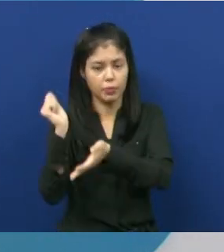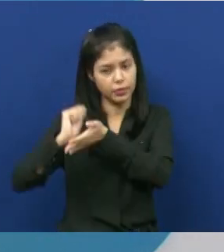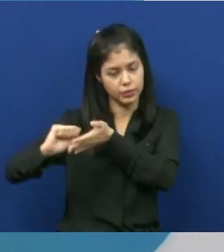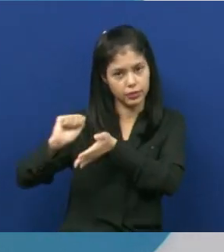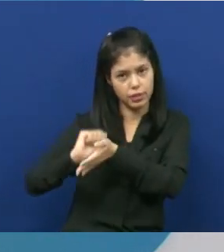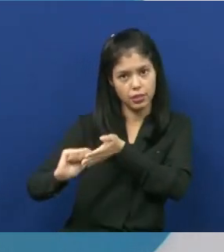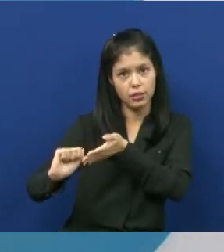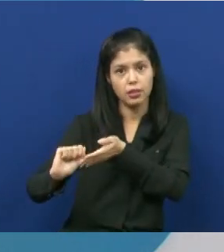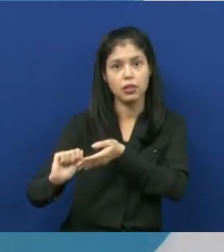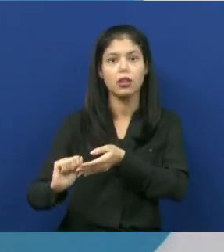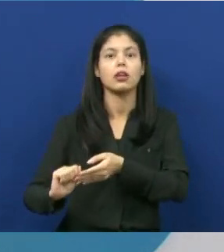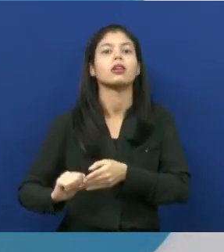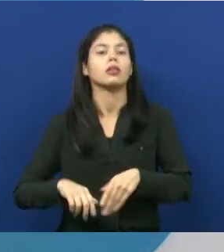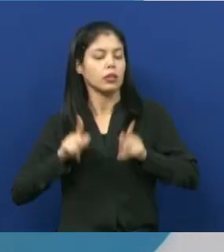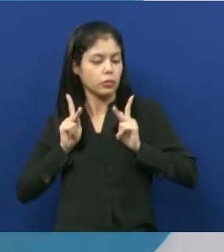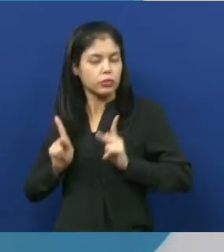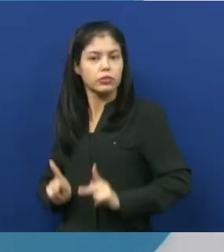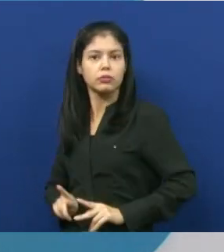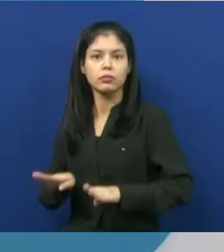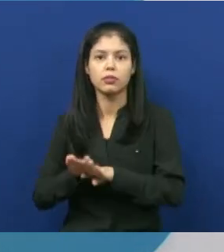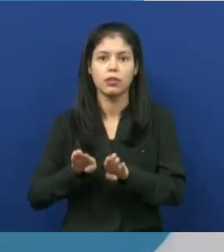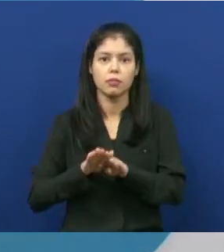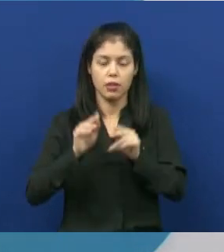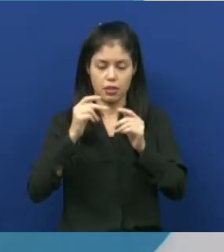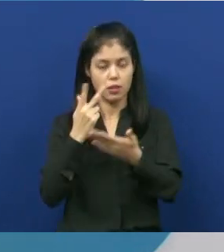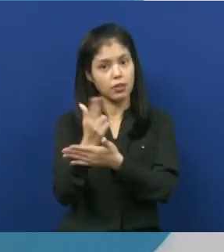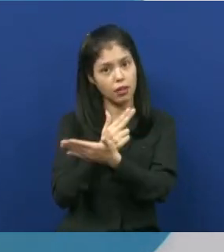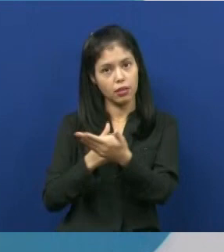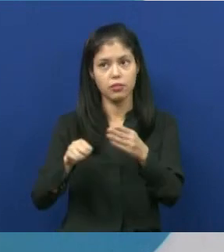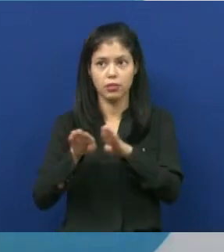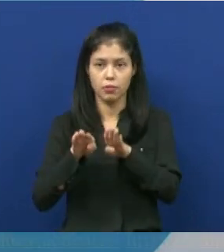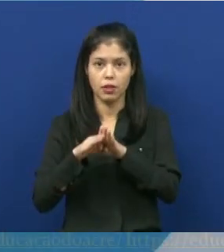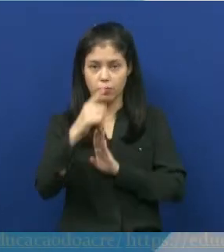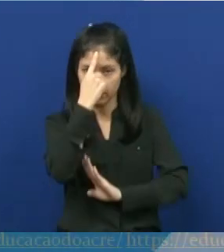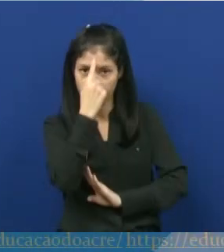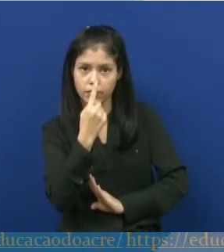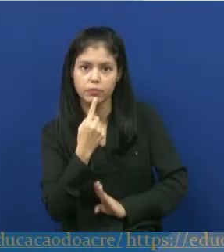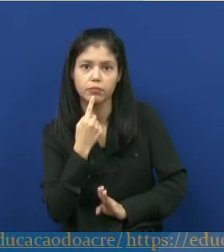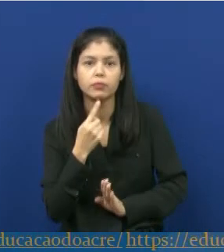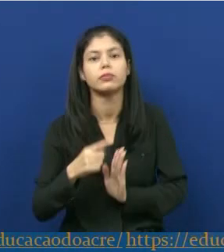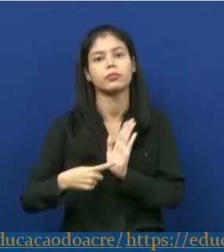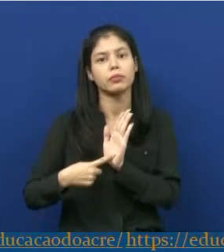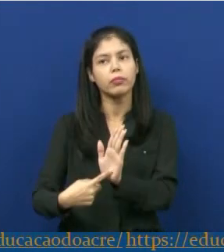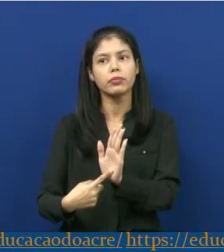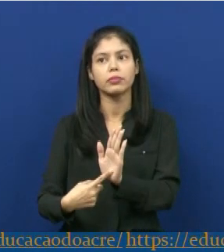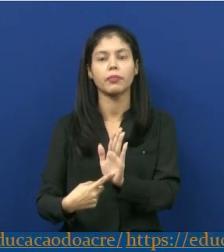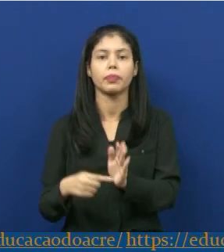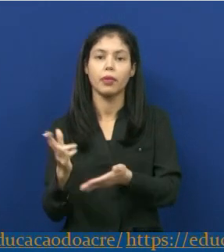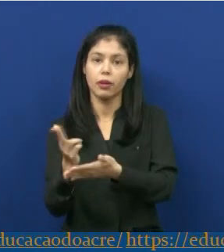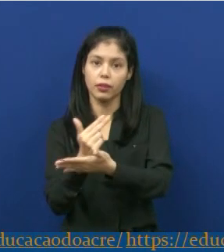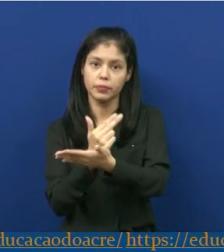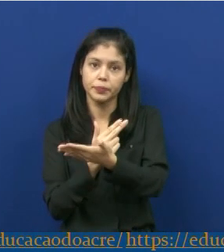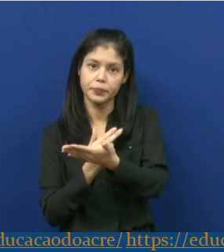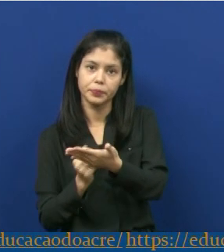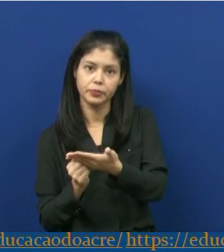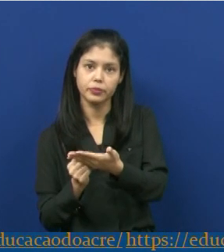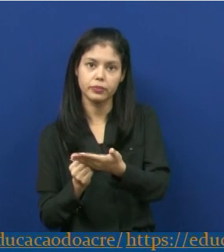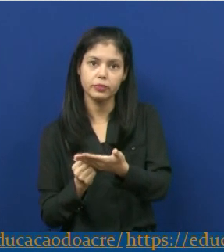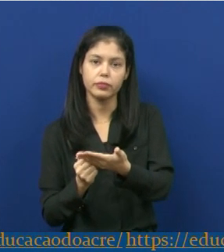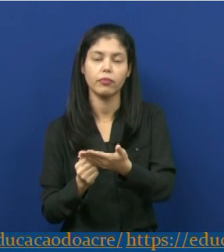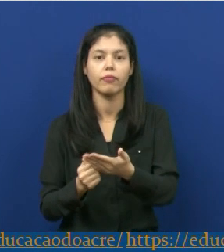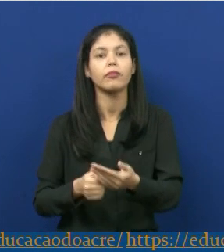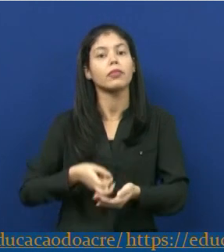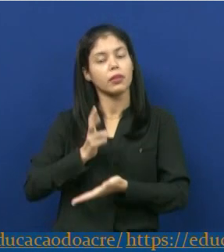seus comportamentos e por meio da arte. Como vocês podem visualizar, a arte ela